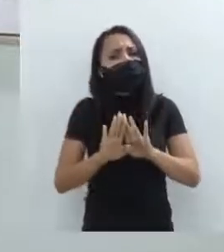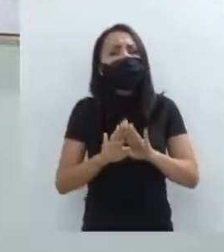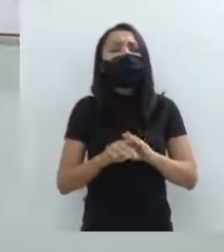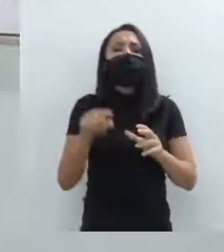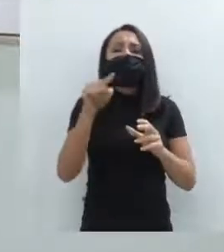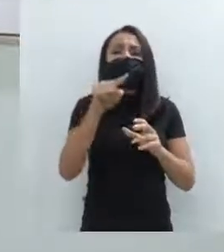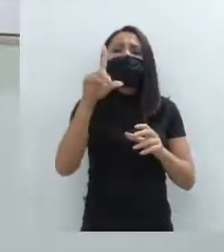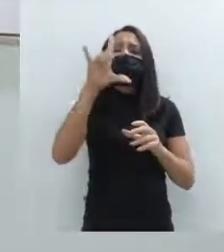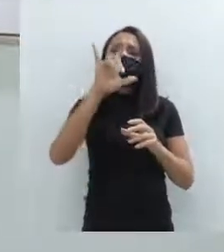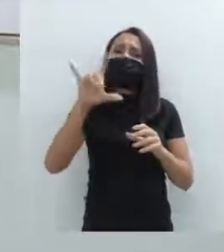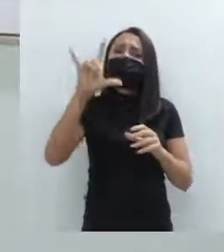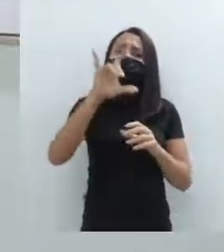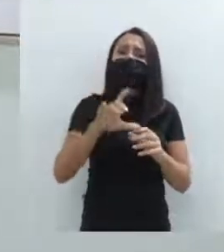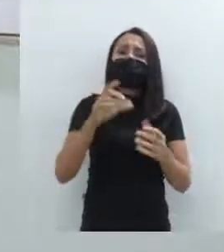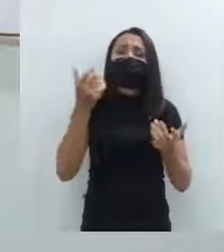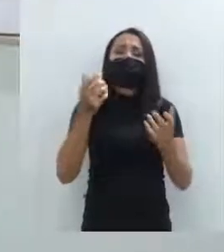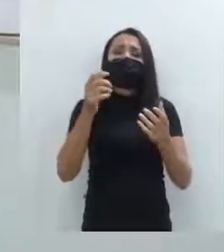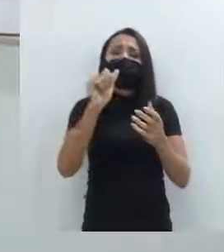lá no Instagram